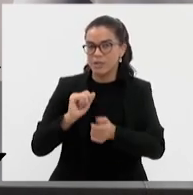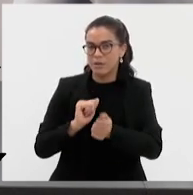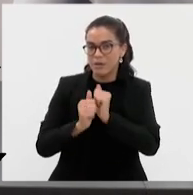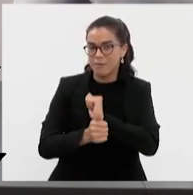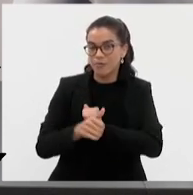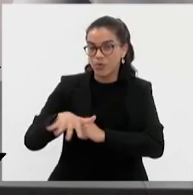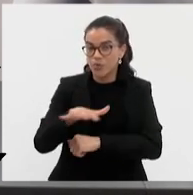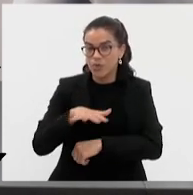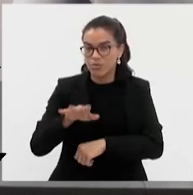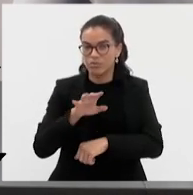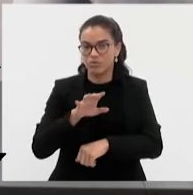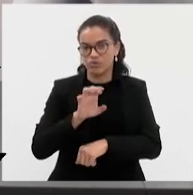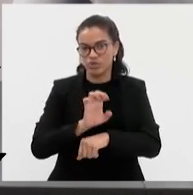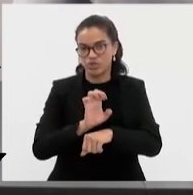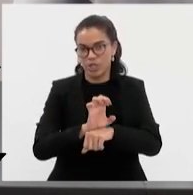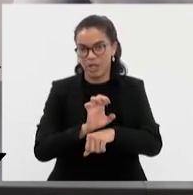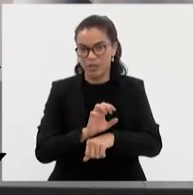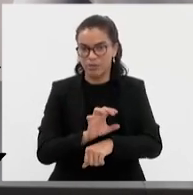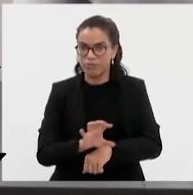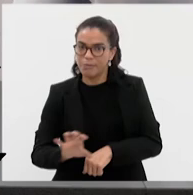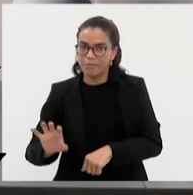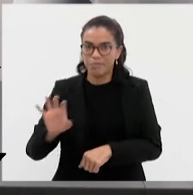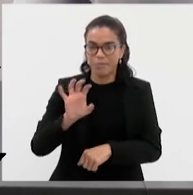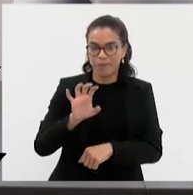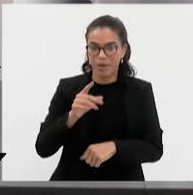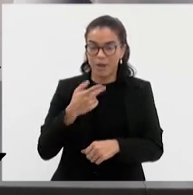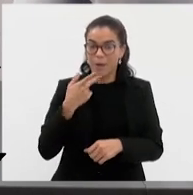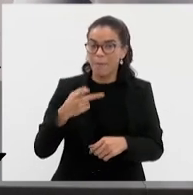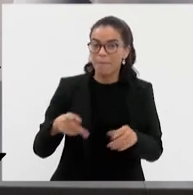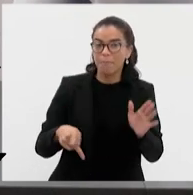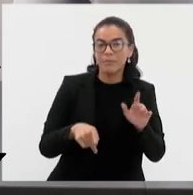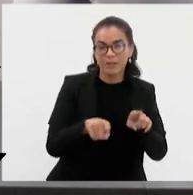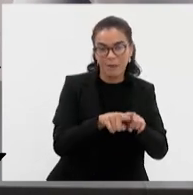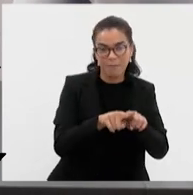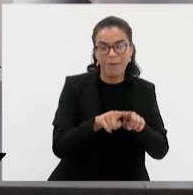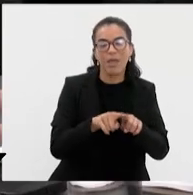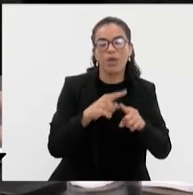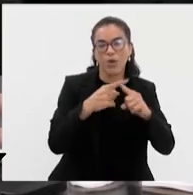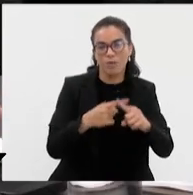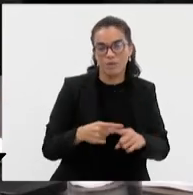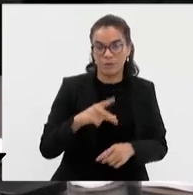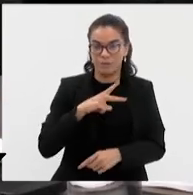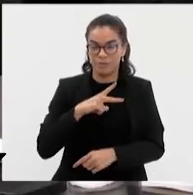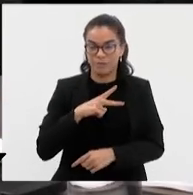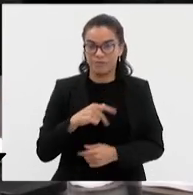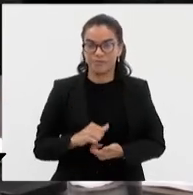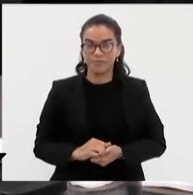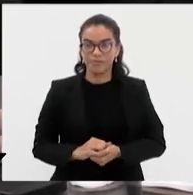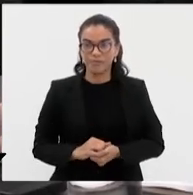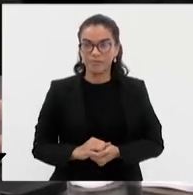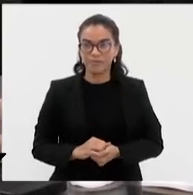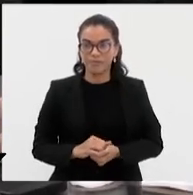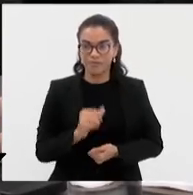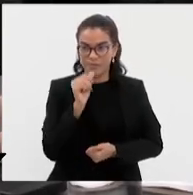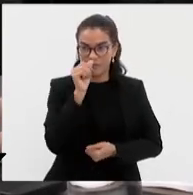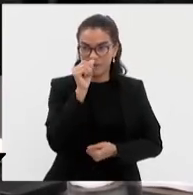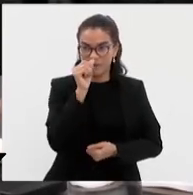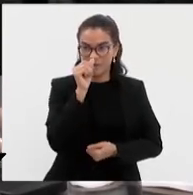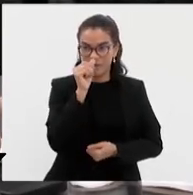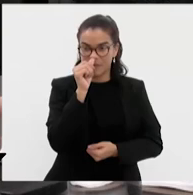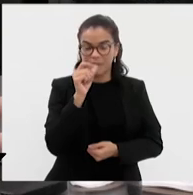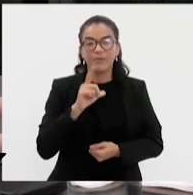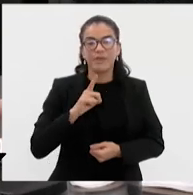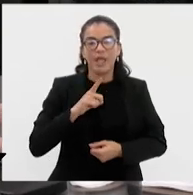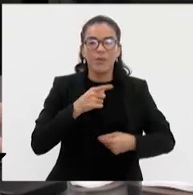no âmbito do Estado, ou seja, englobando aí as competições privadas também. Pois é, porque, assim, existe